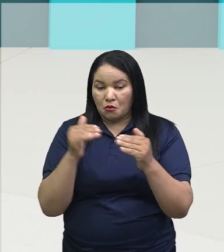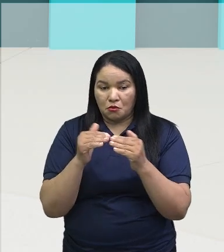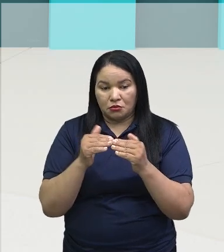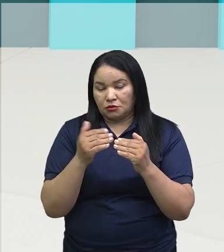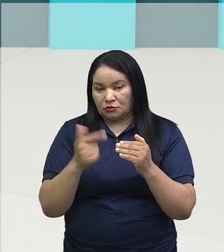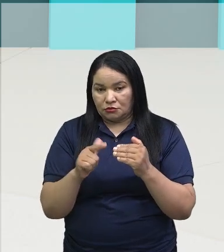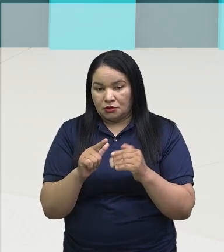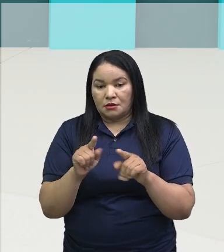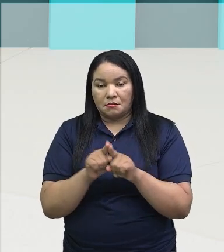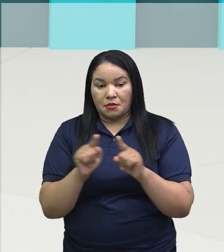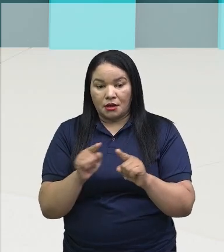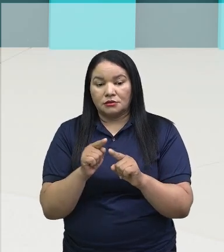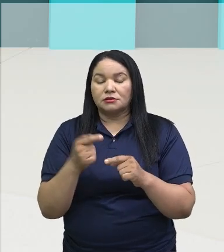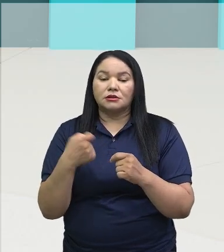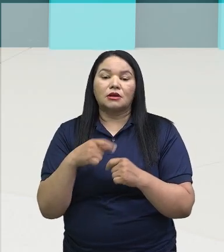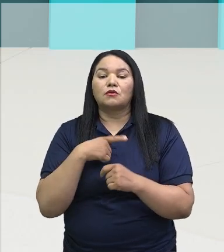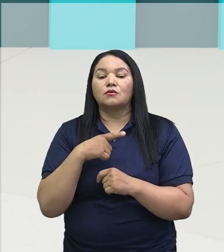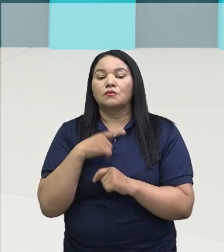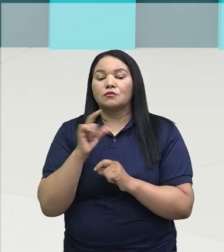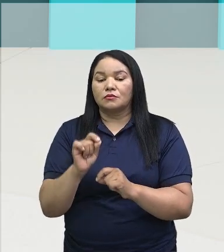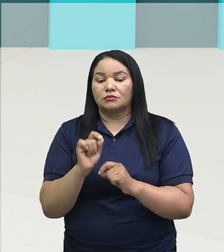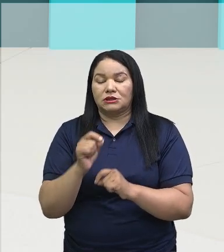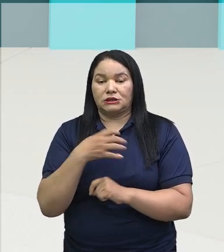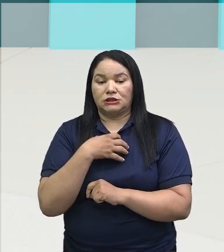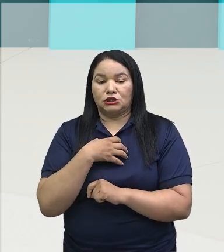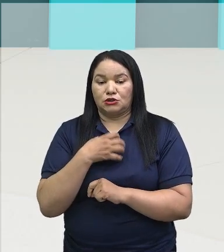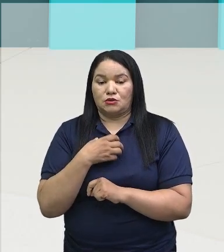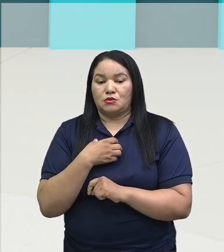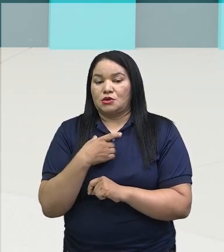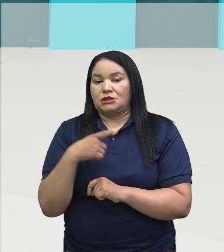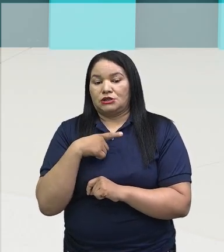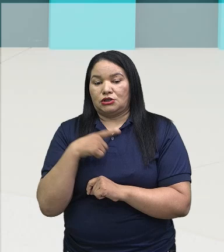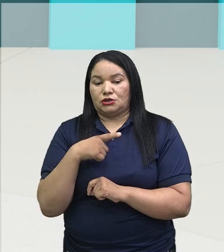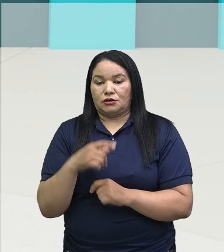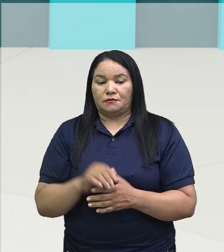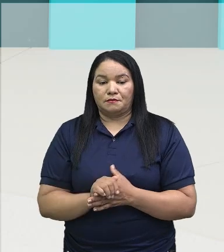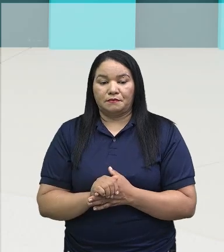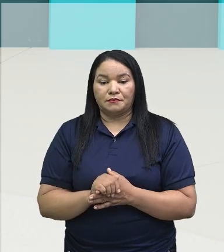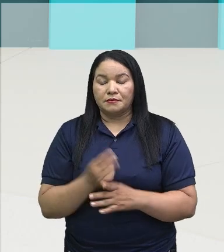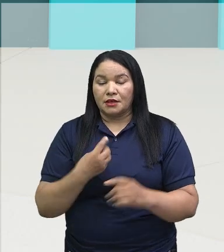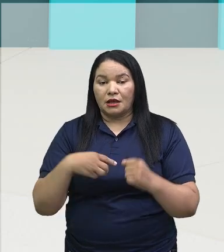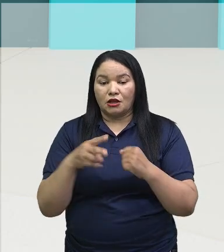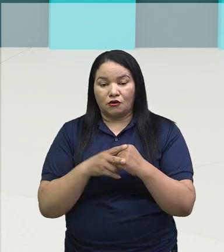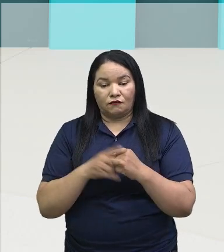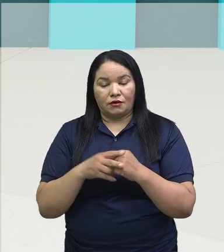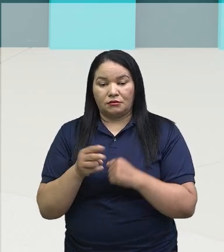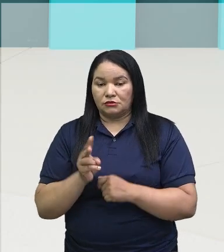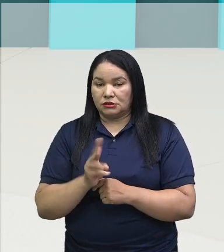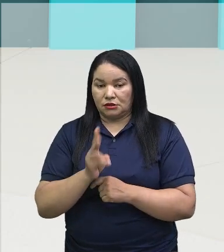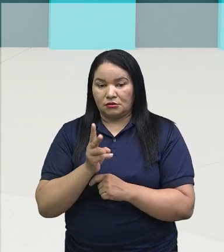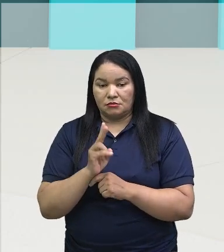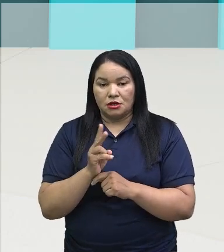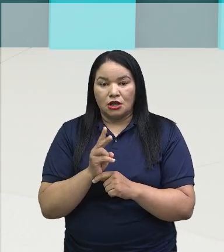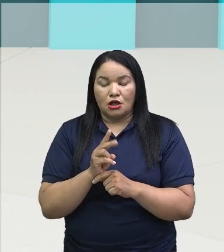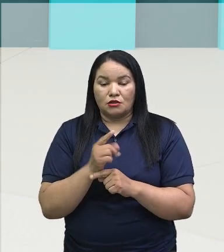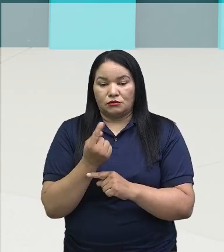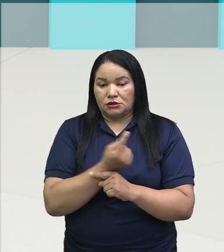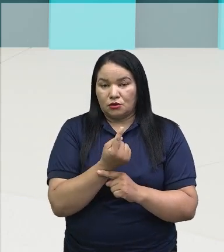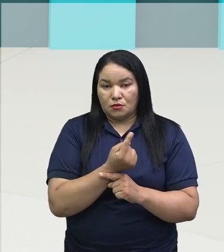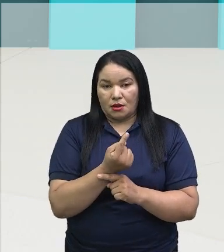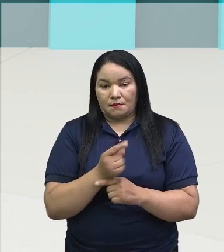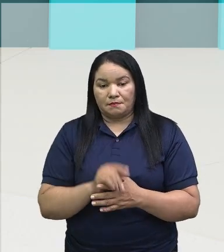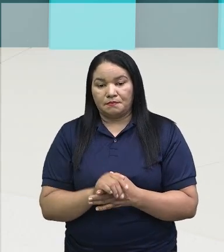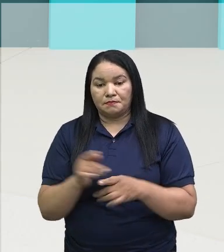de existir, né? Quando ele está também com sentido de existir, o verbo fica no singular. Deve